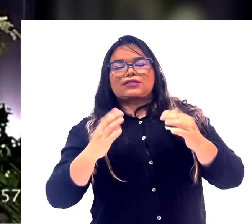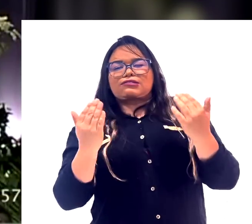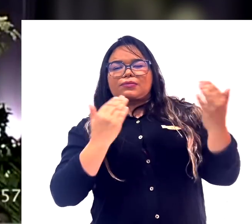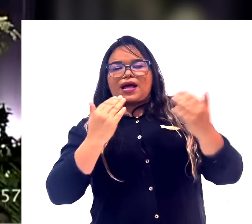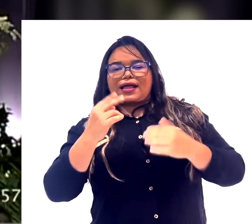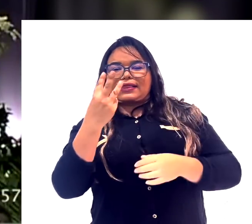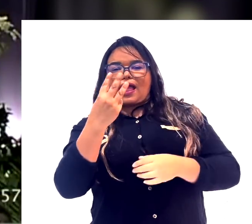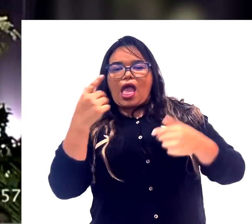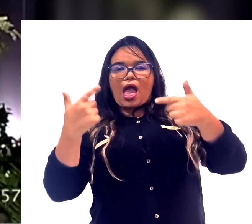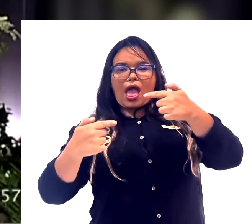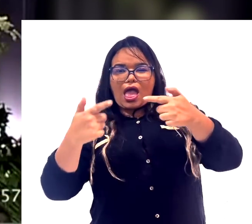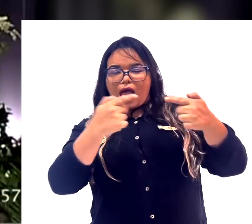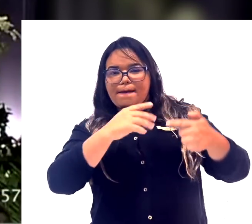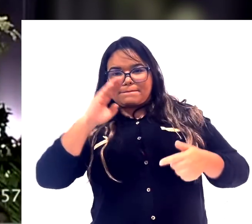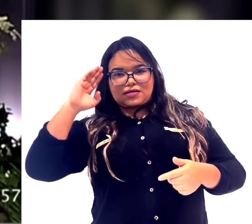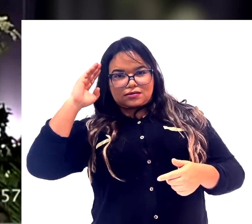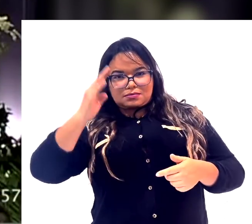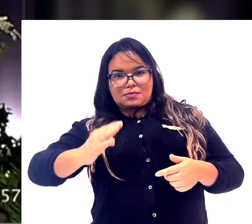Medo-Pérsia.